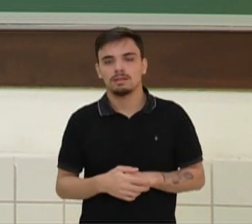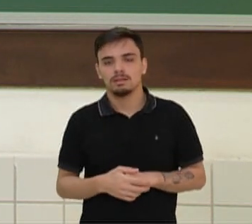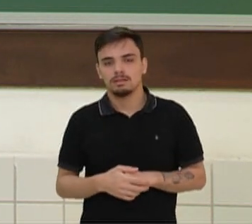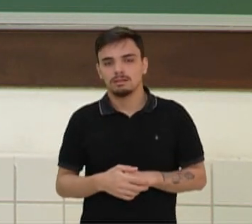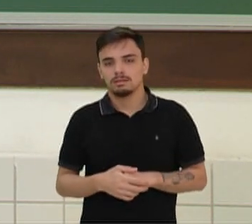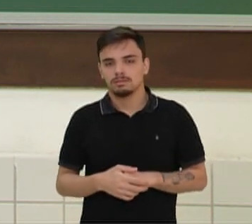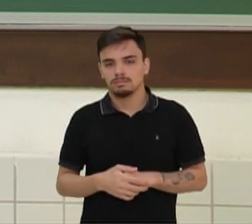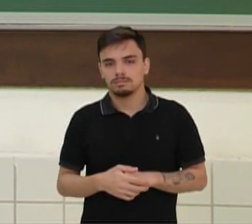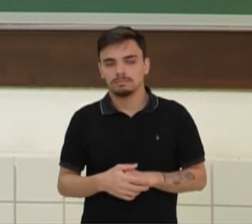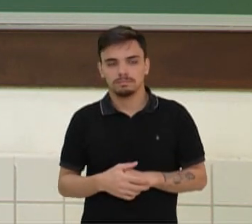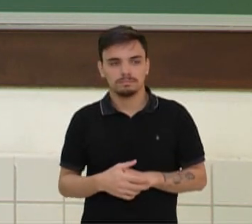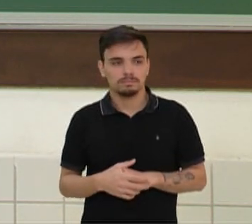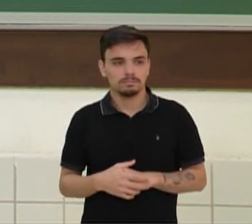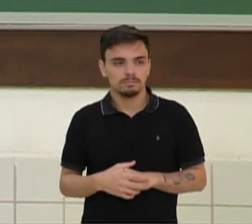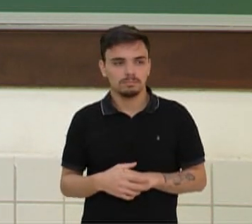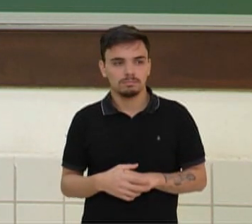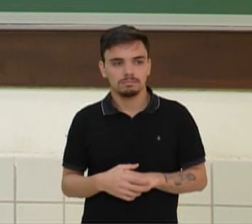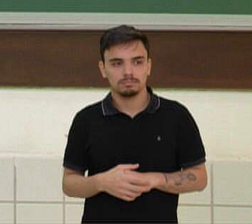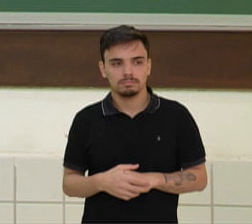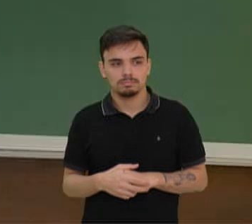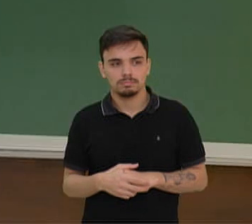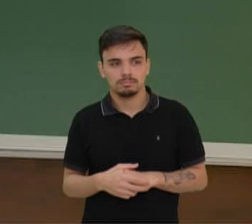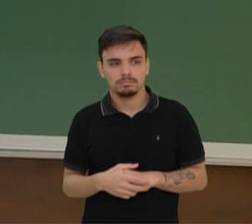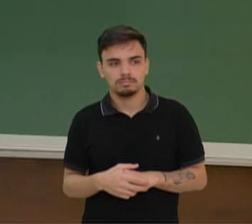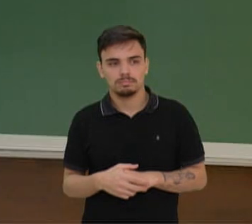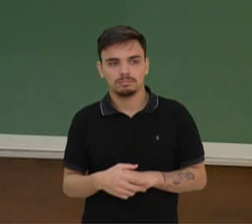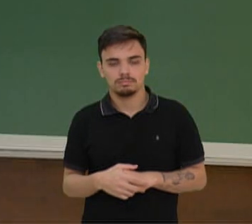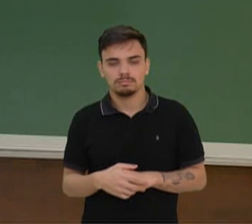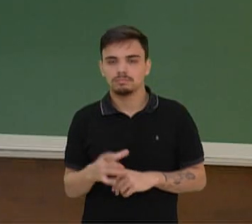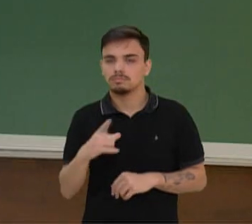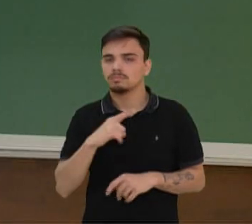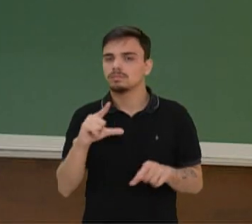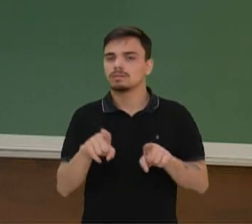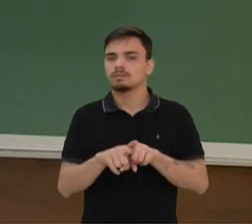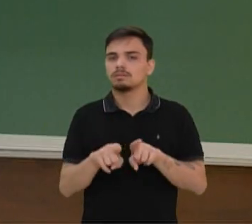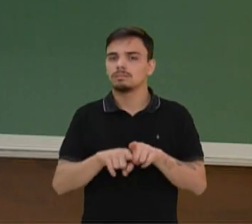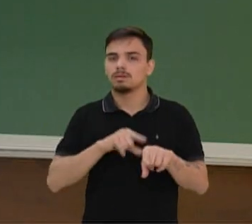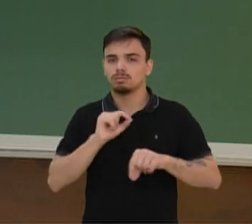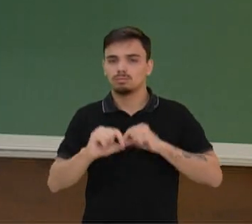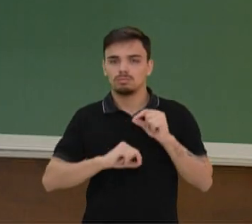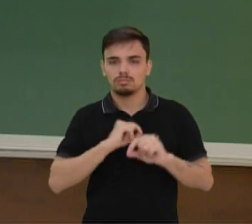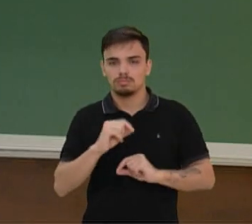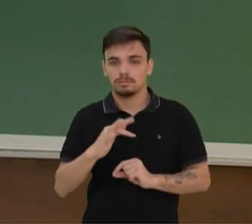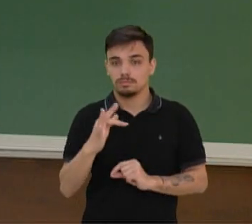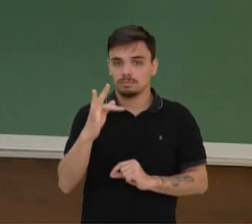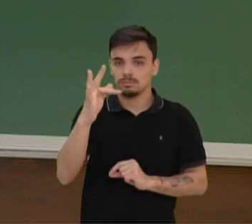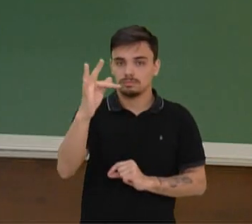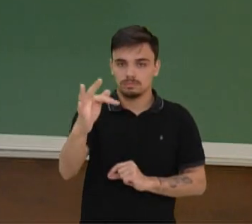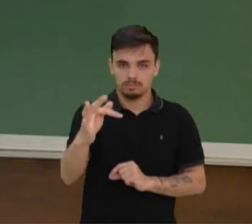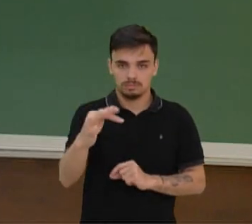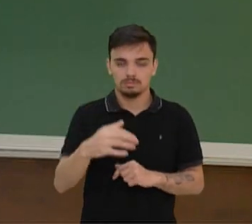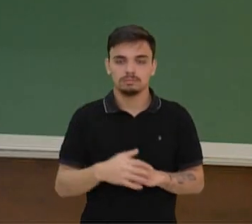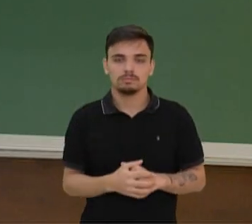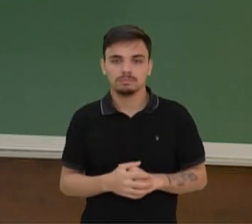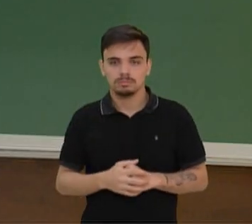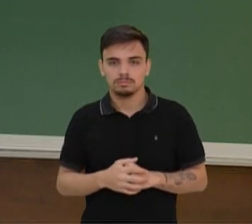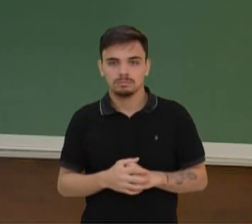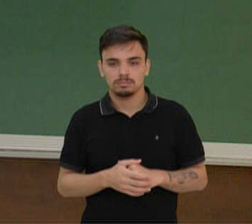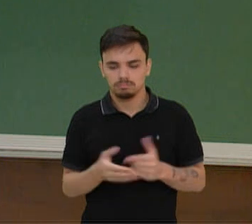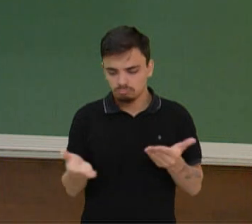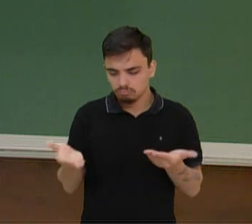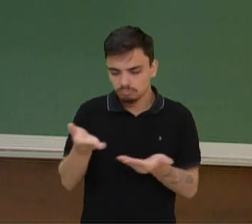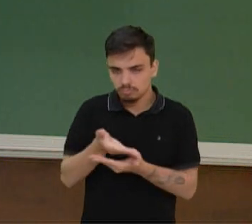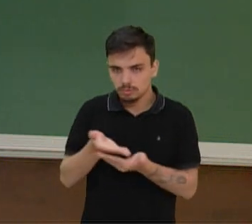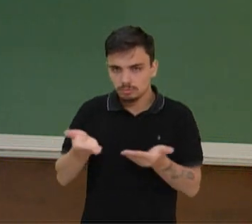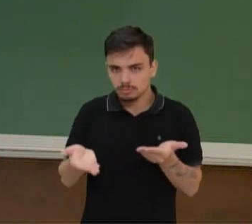ainda vai acontecer. Vamos lá? Temos aqui também, no futuro, como qualquer verbo, as flexões, não